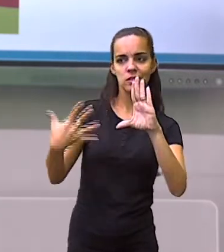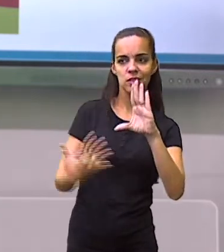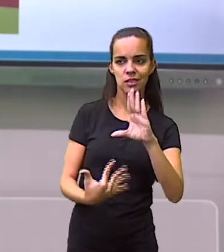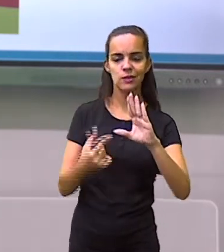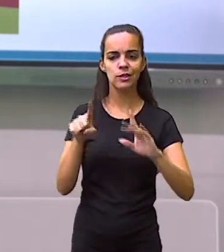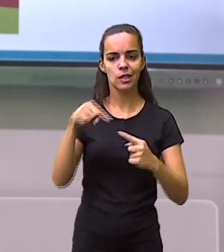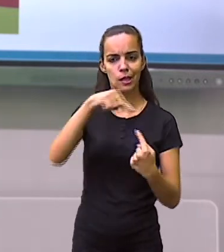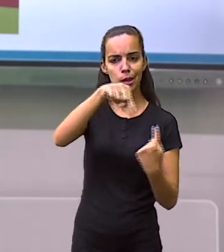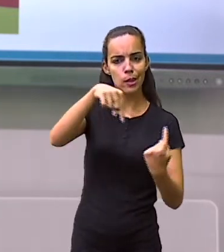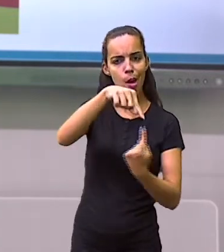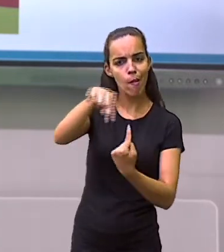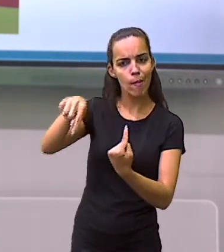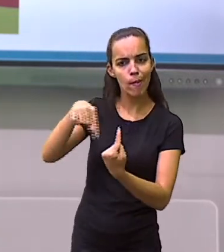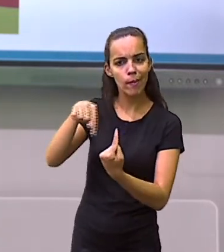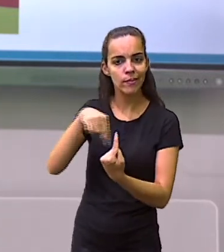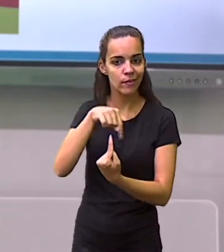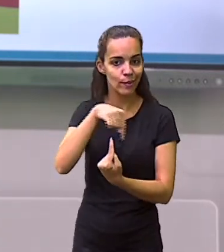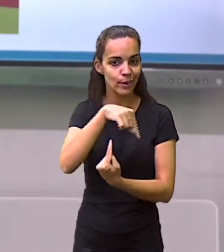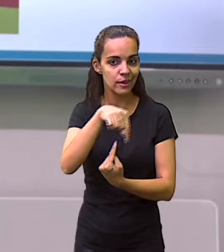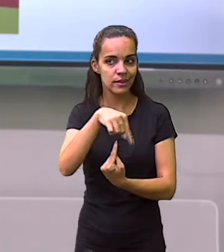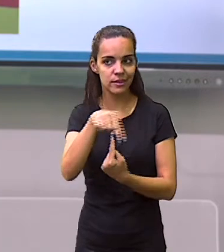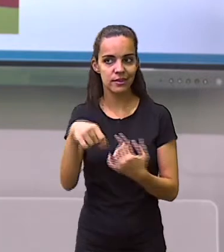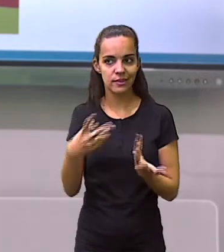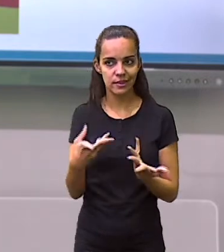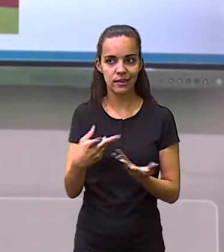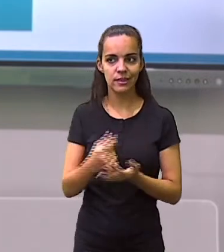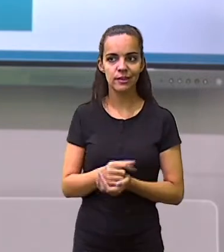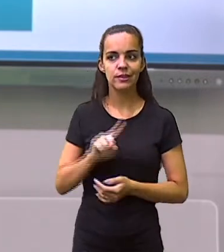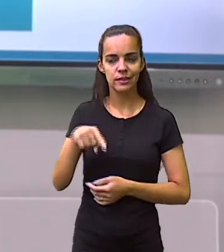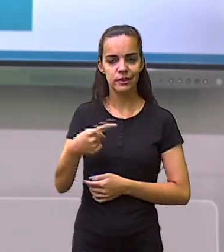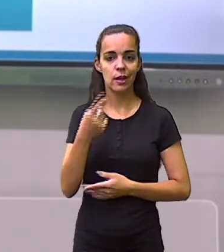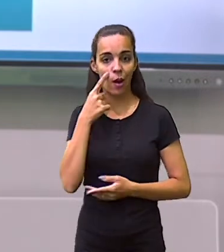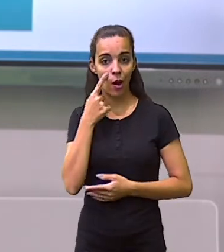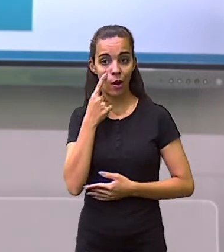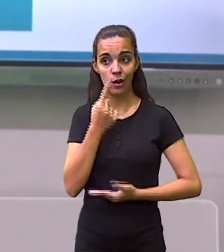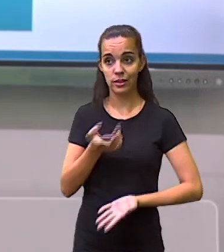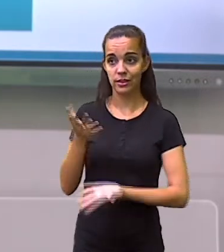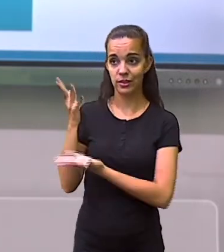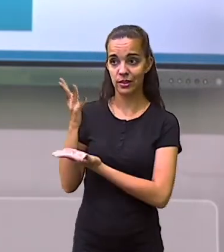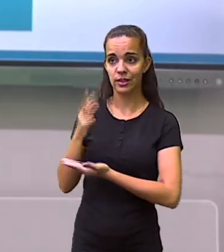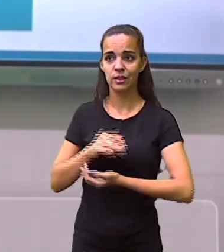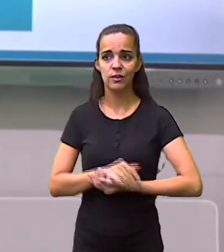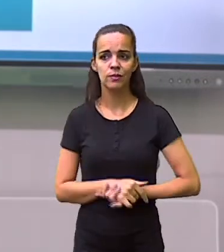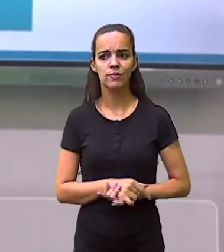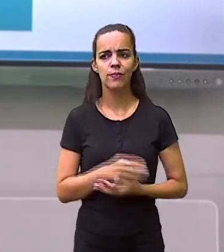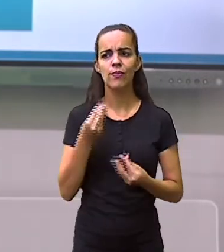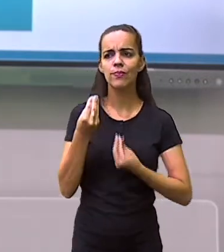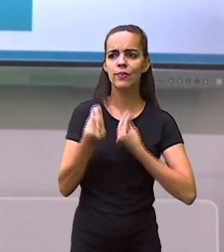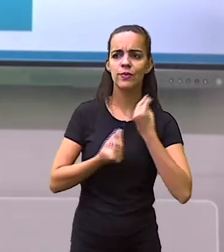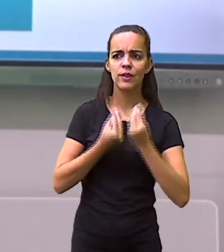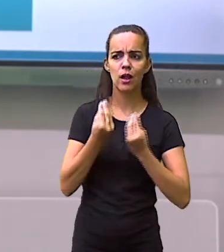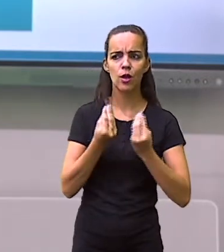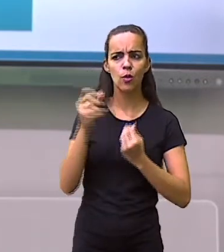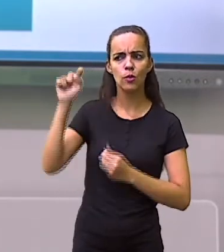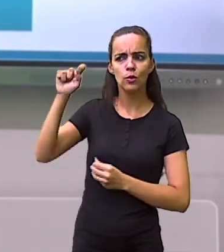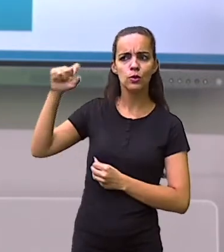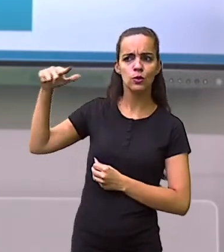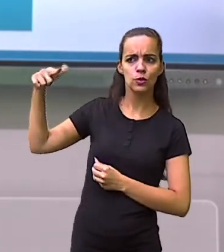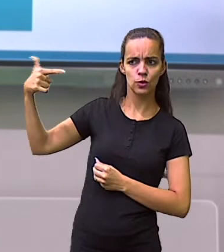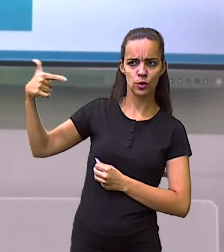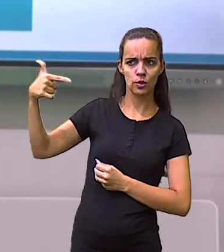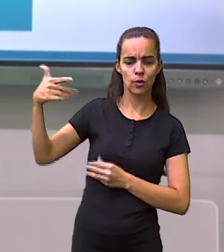de rotação? Agora, observe essa imagem, que demonstra como os raios